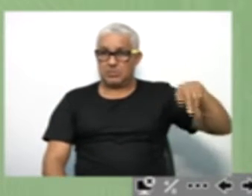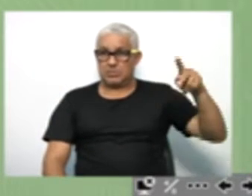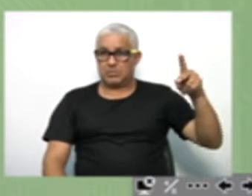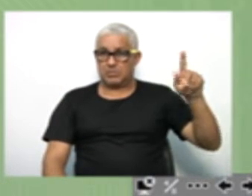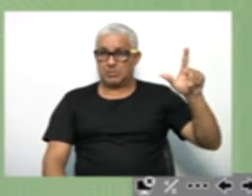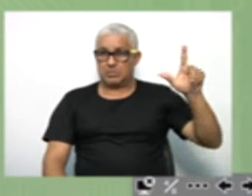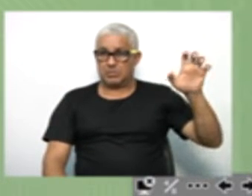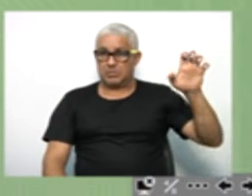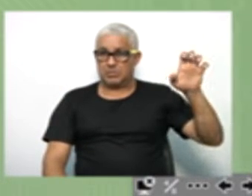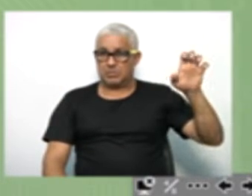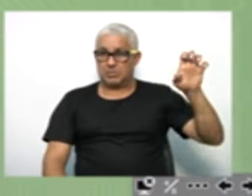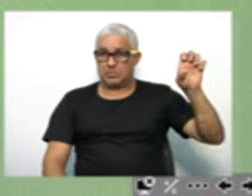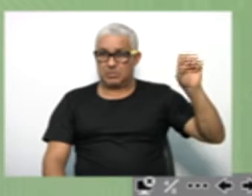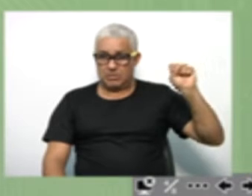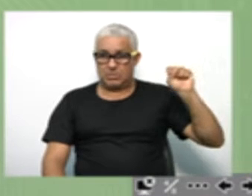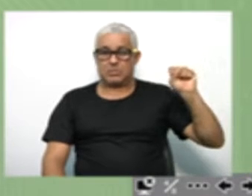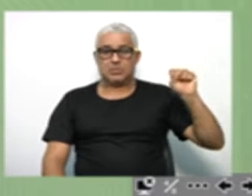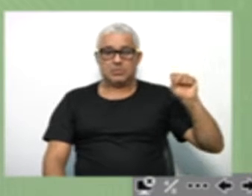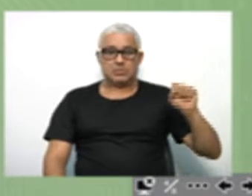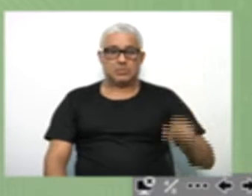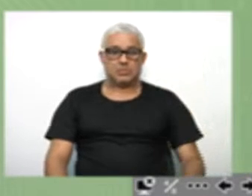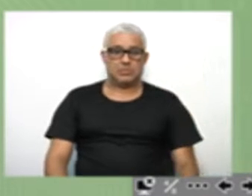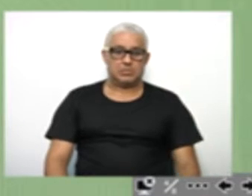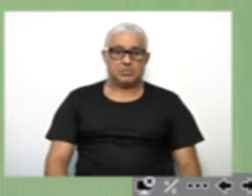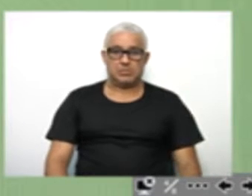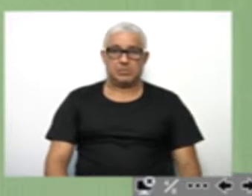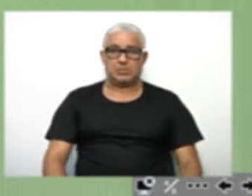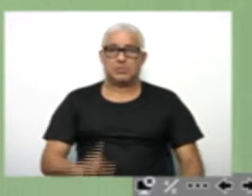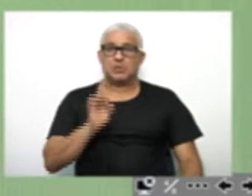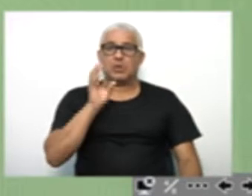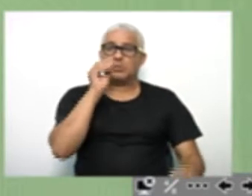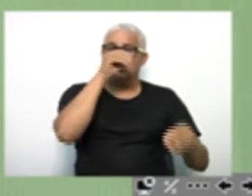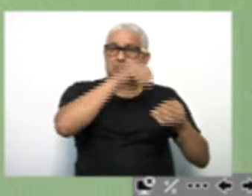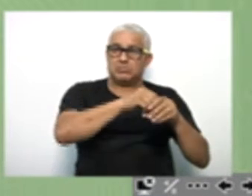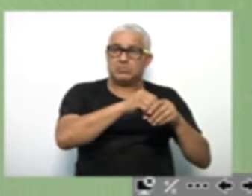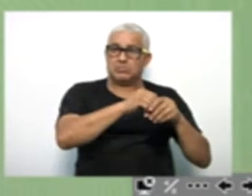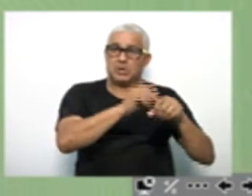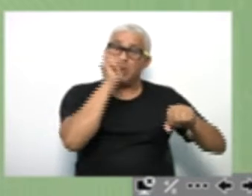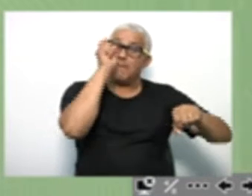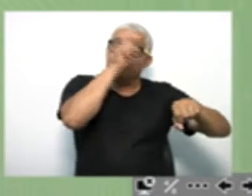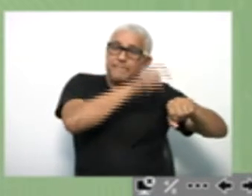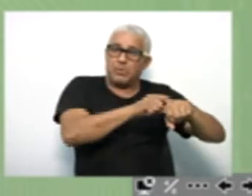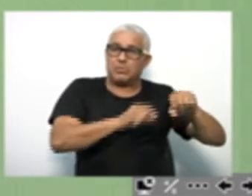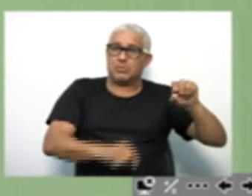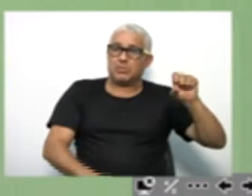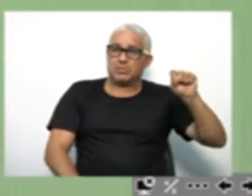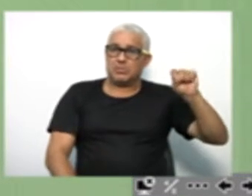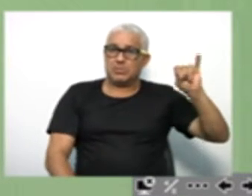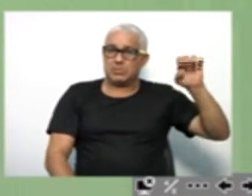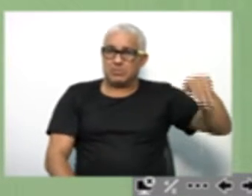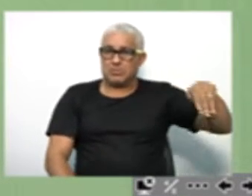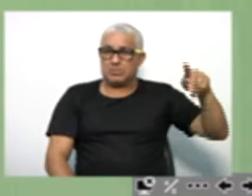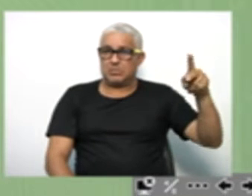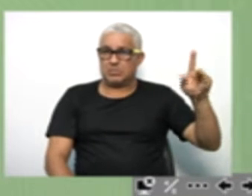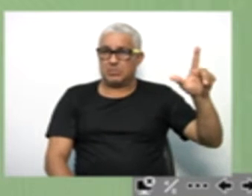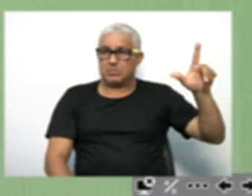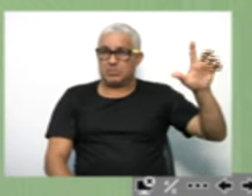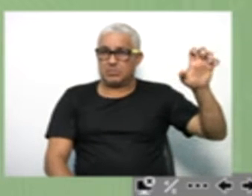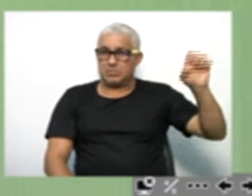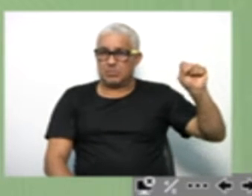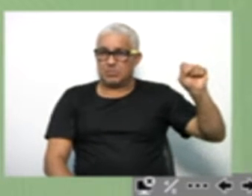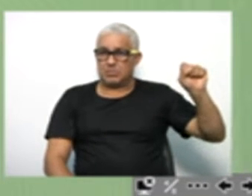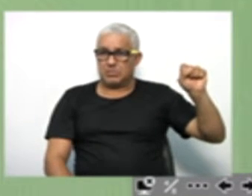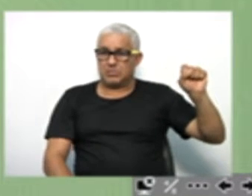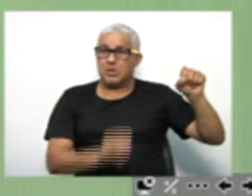é desassociado de qualquer período de tempo, se aplica somente naquele momento, né? E os